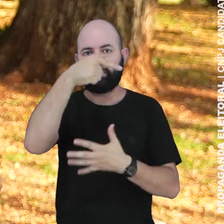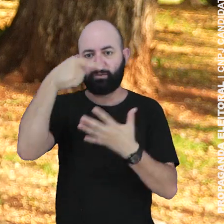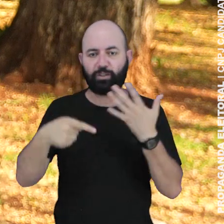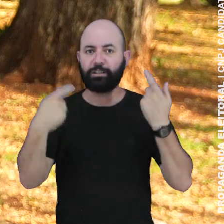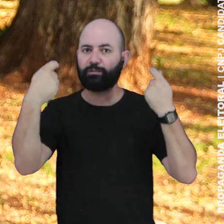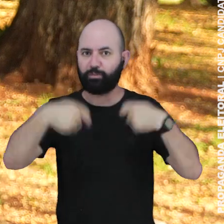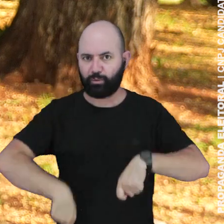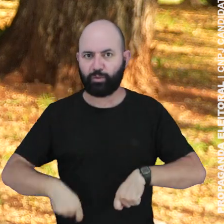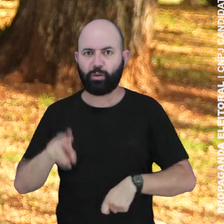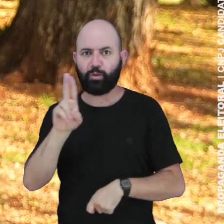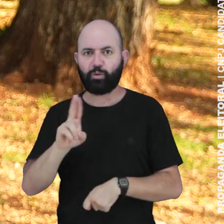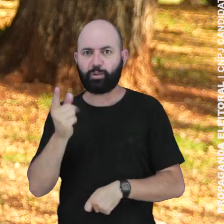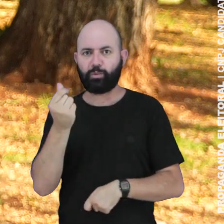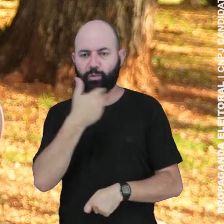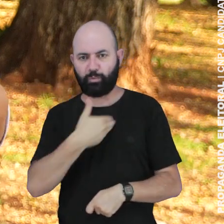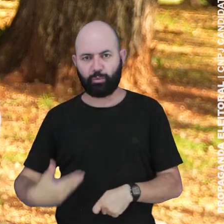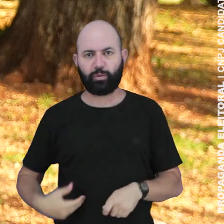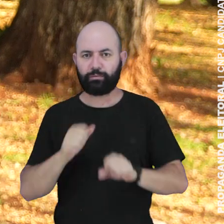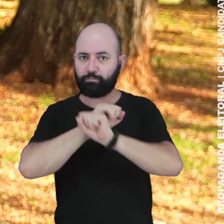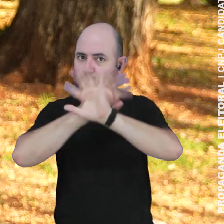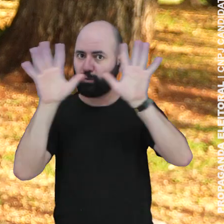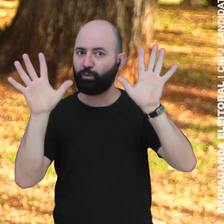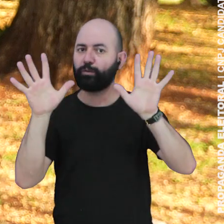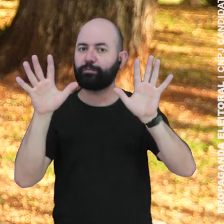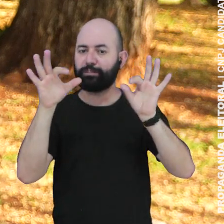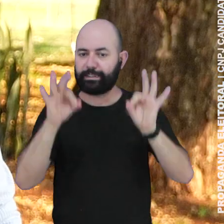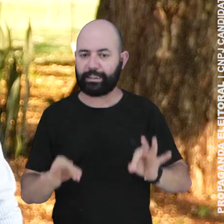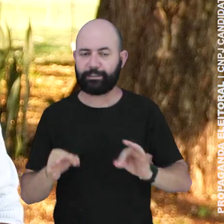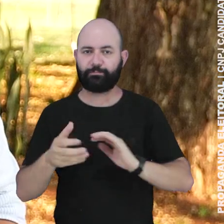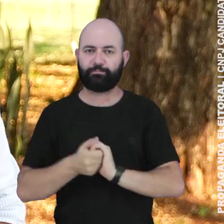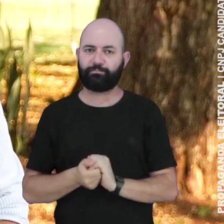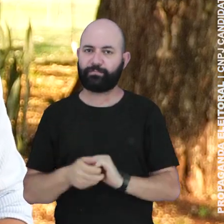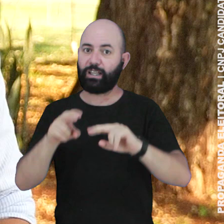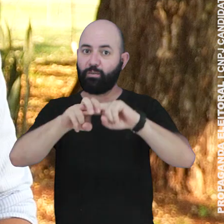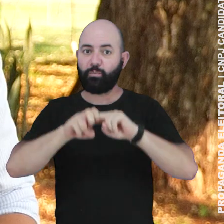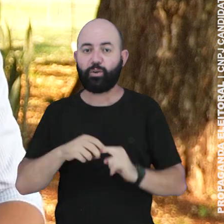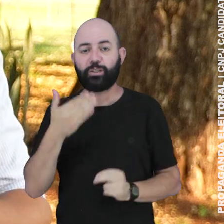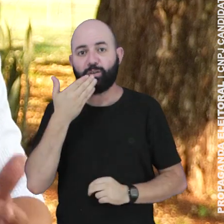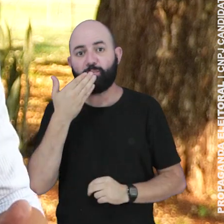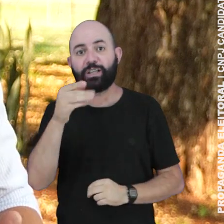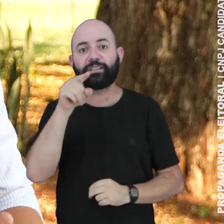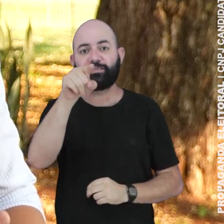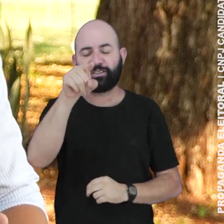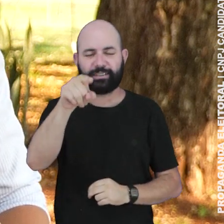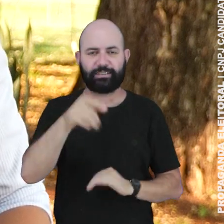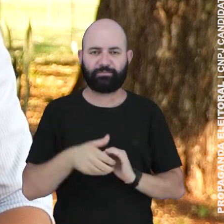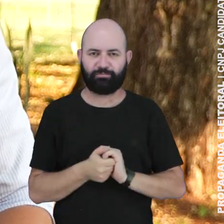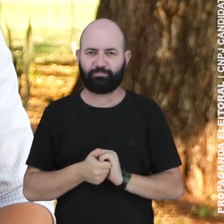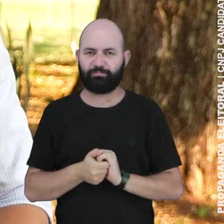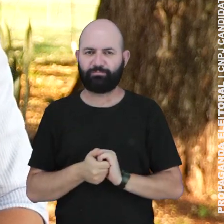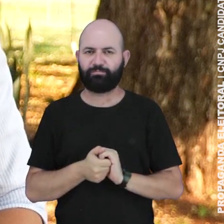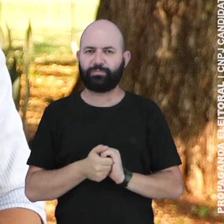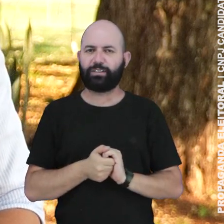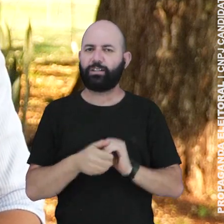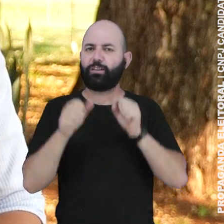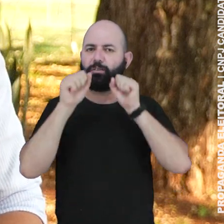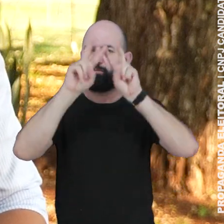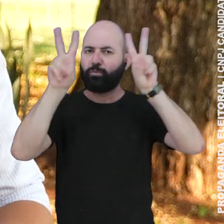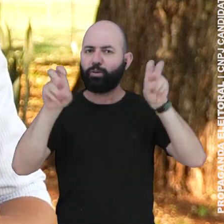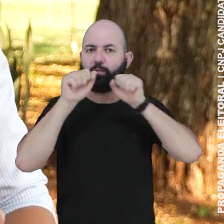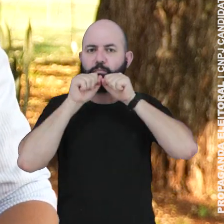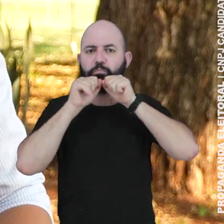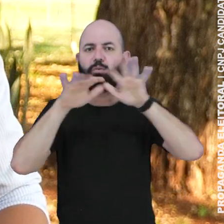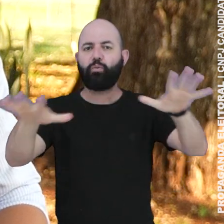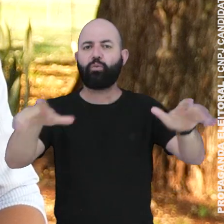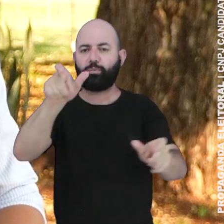ações concretas, usando o dinheiro público com transparência. É por isso que eu peço a você, leve essa mensagem